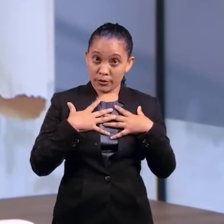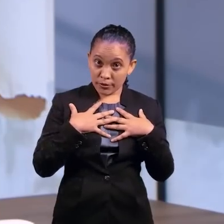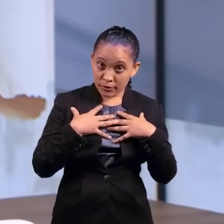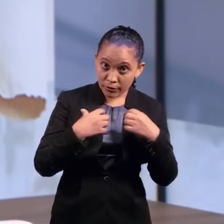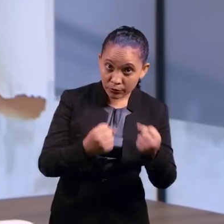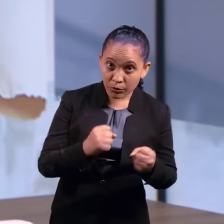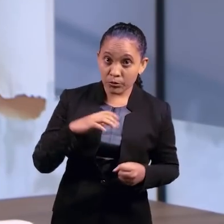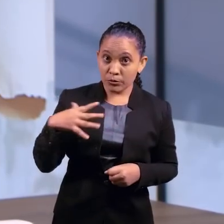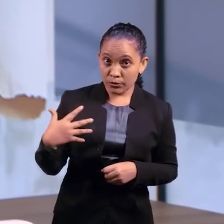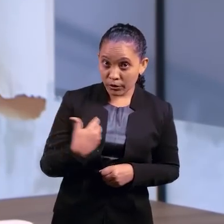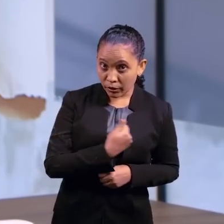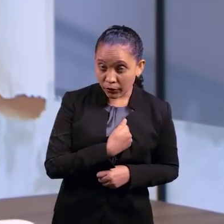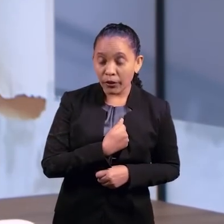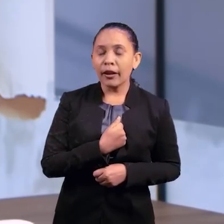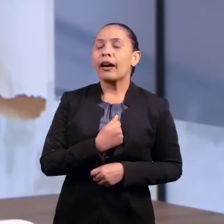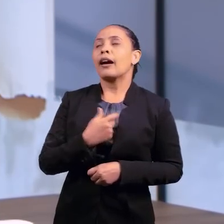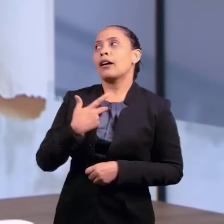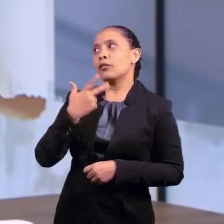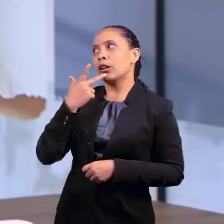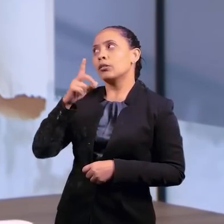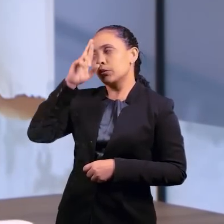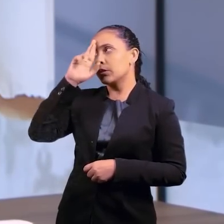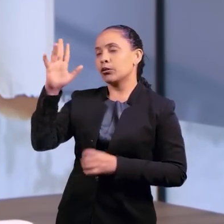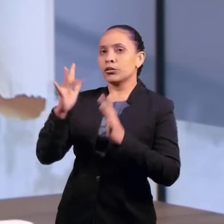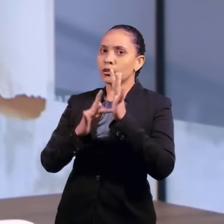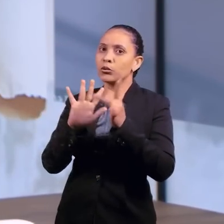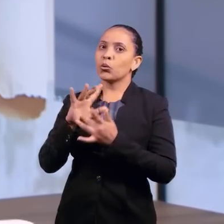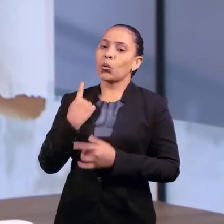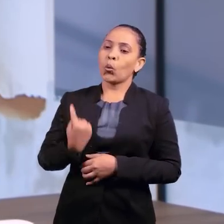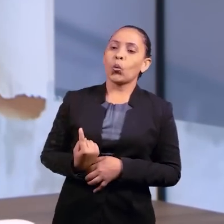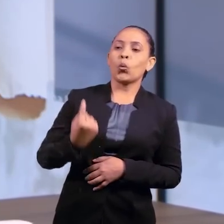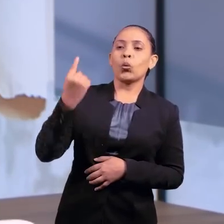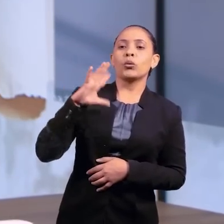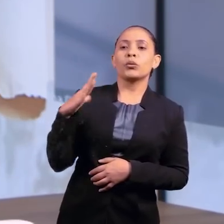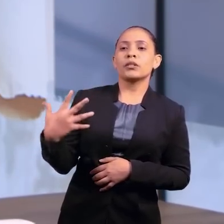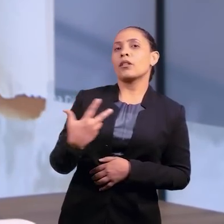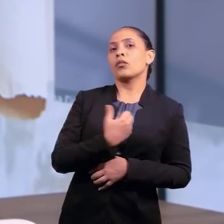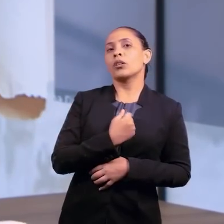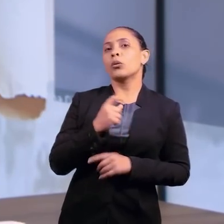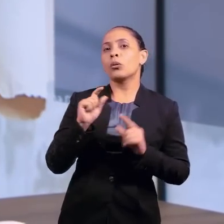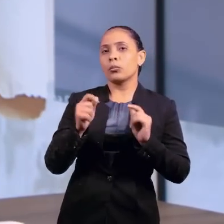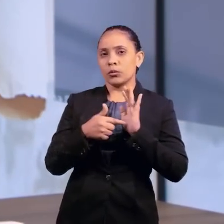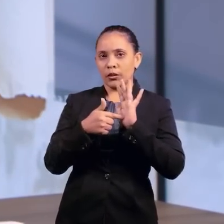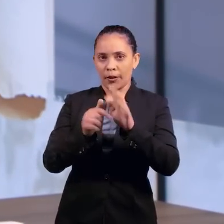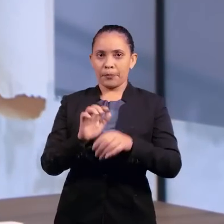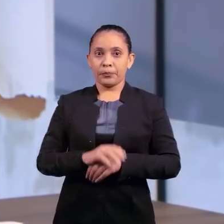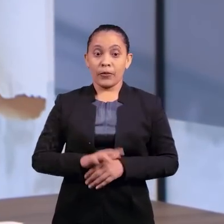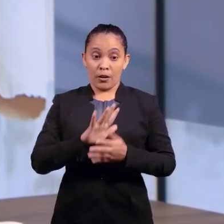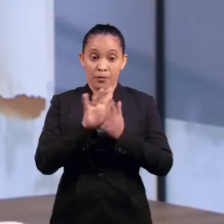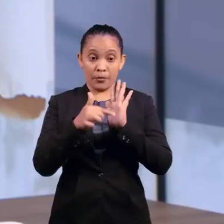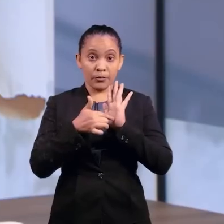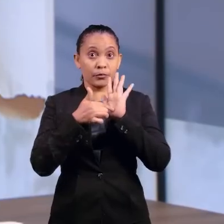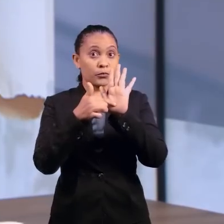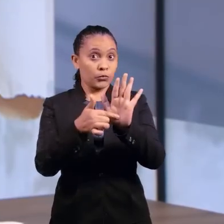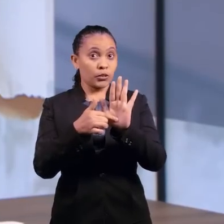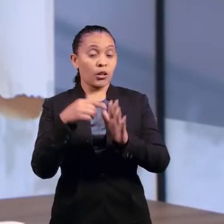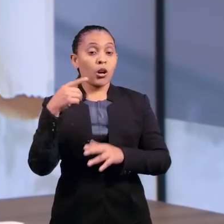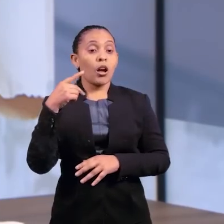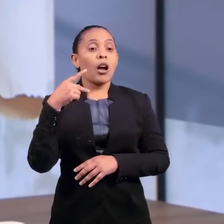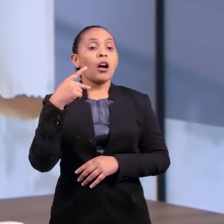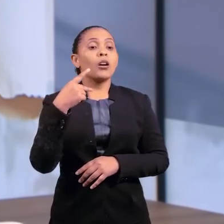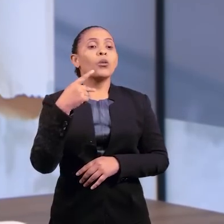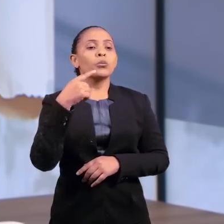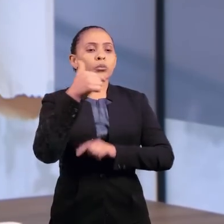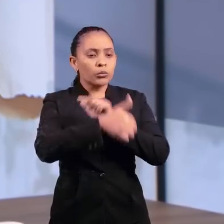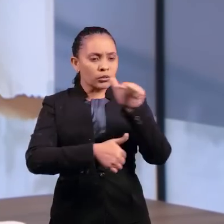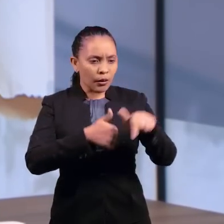se rendeu aos seus pés, reconhece o Senhor Jesus como seu único suficiente Salvador, a palavra diz aqui, o trabalho da sua alma,